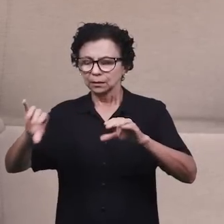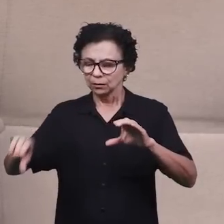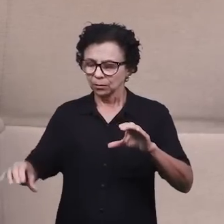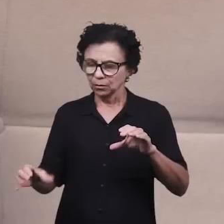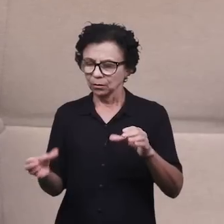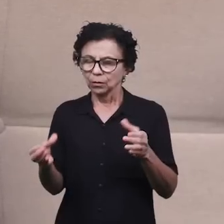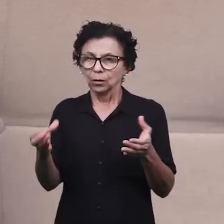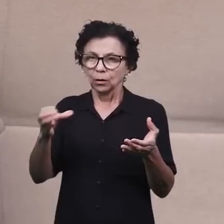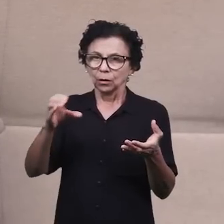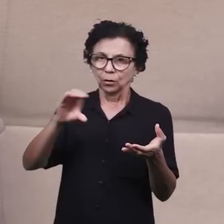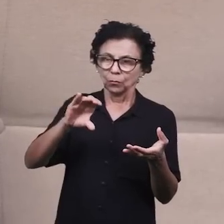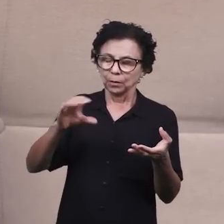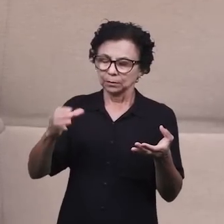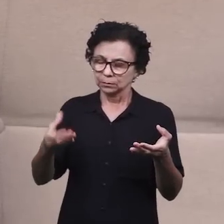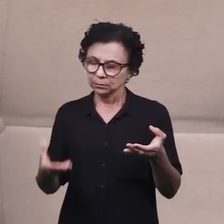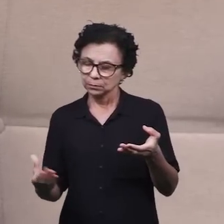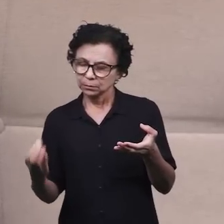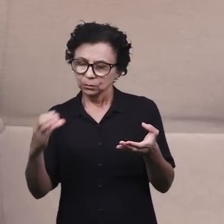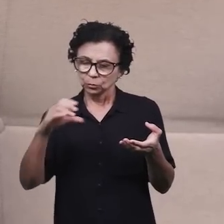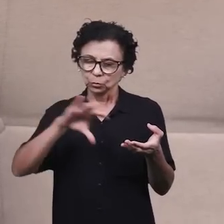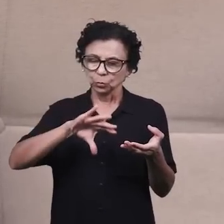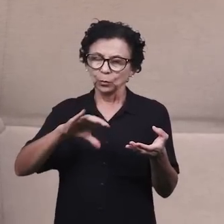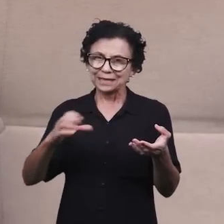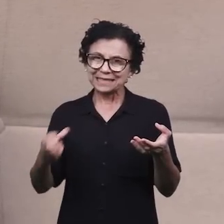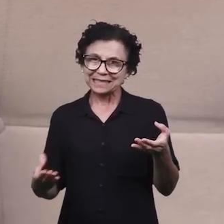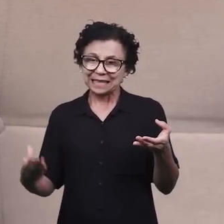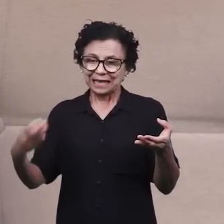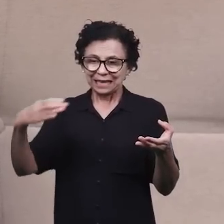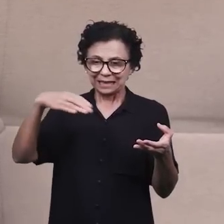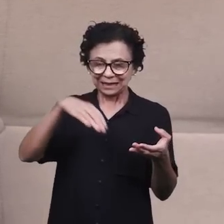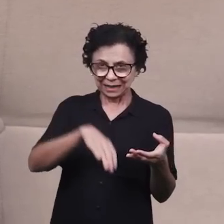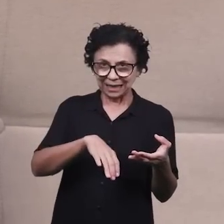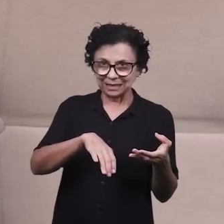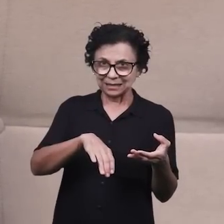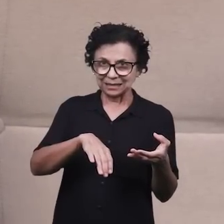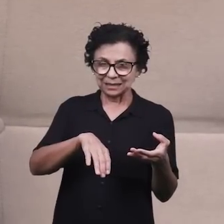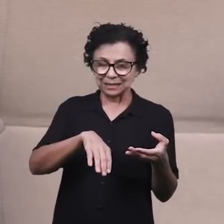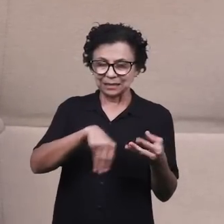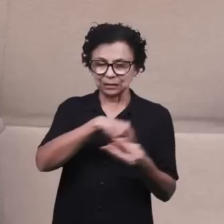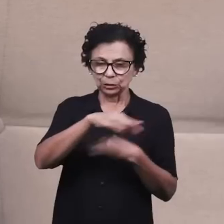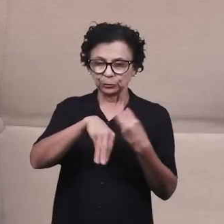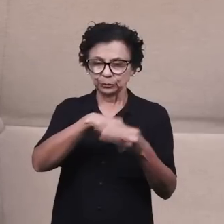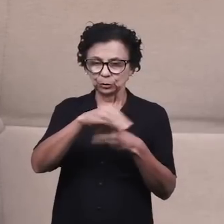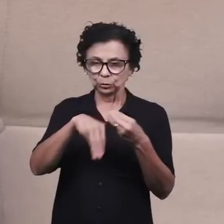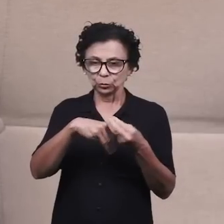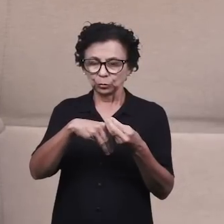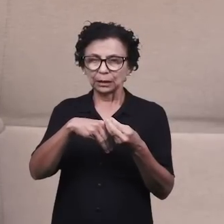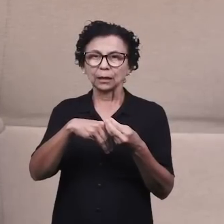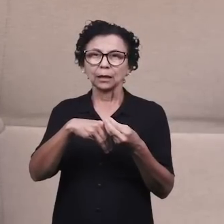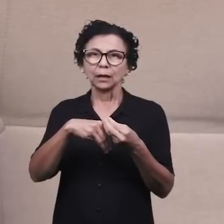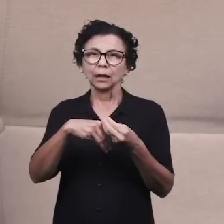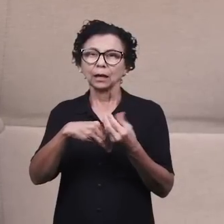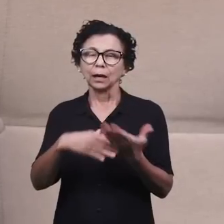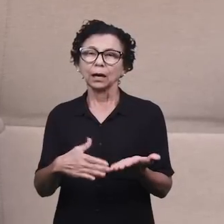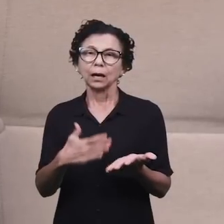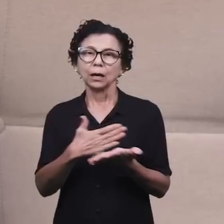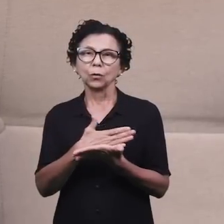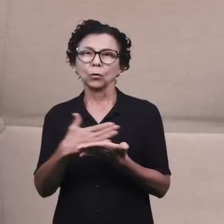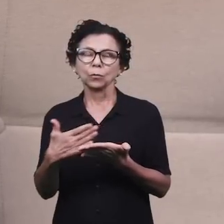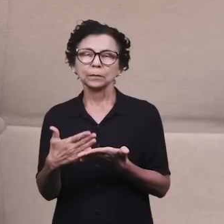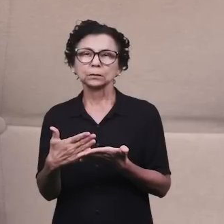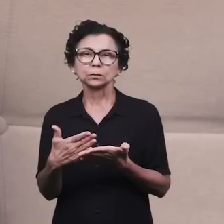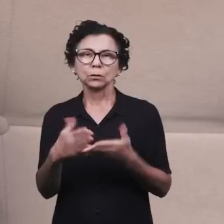ela toma, é semelhante ao fermento que uma mulher toma e ela introduz em 3 medidas de farinha. E